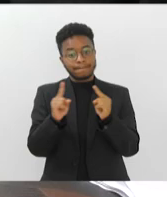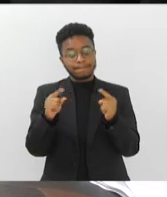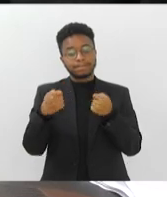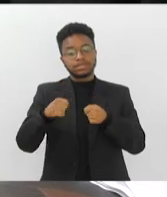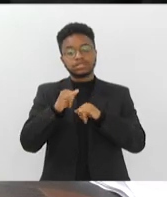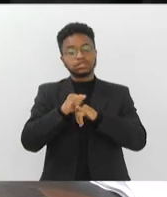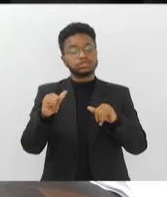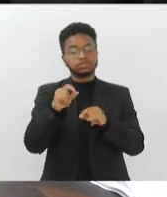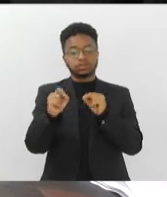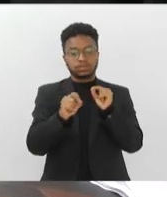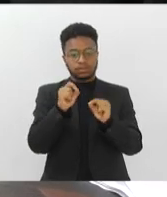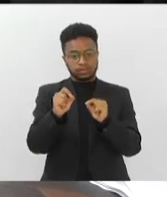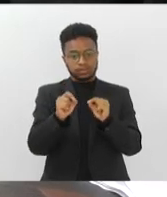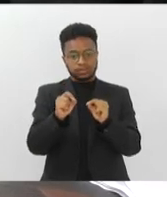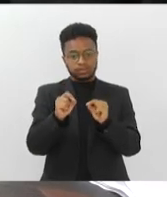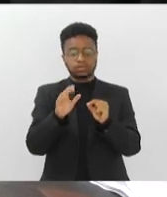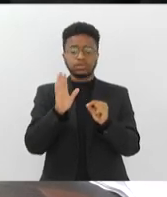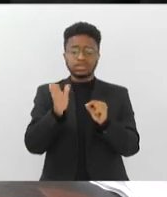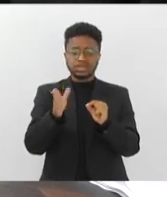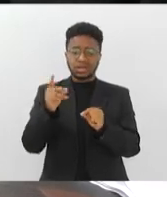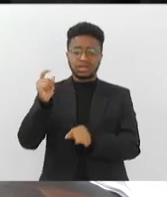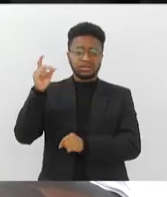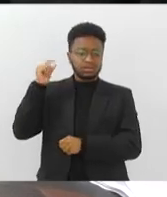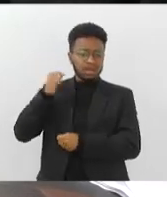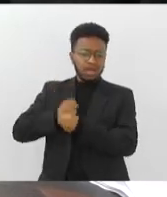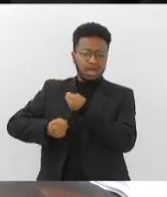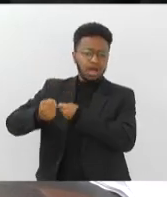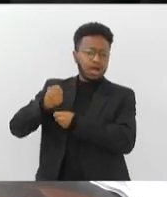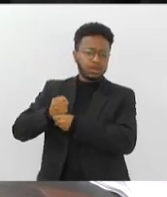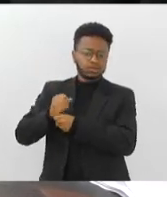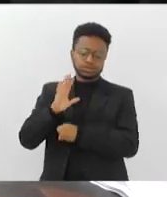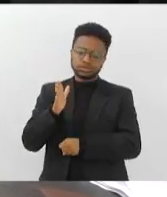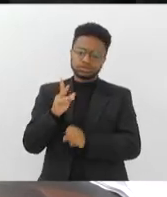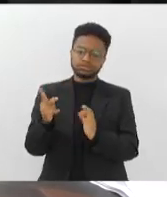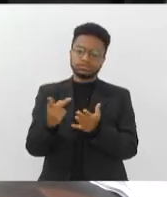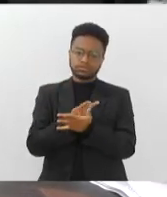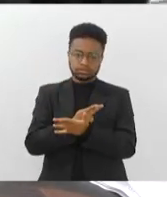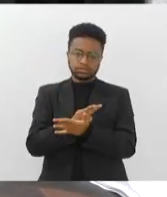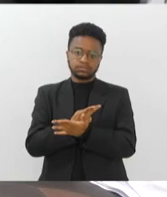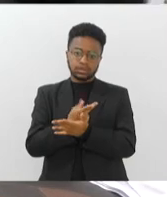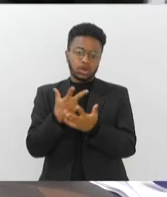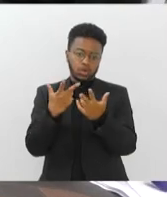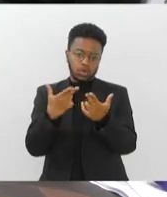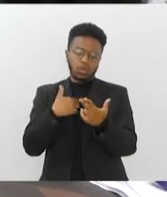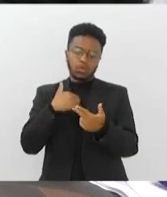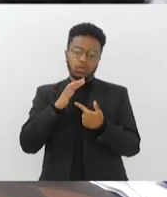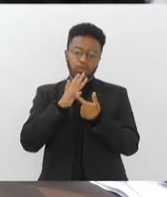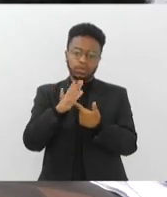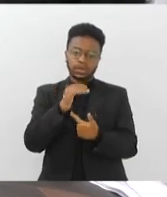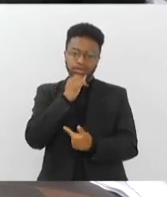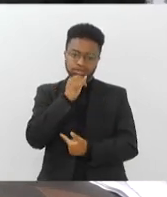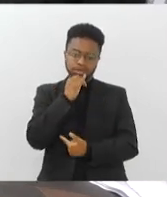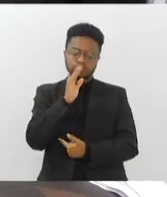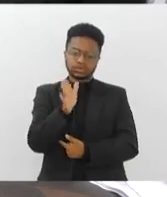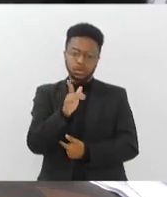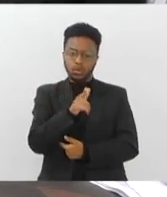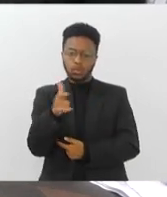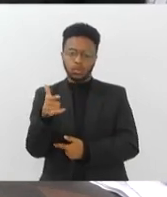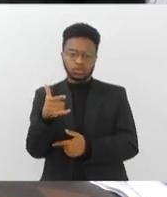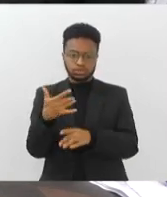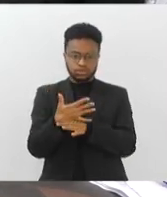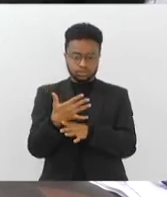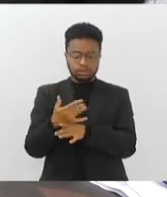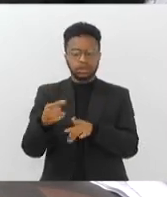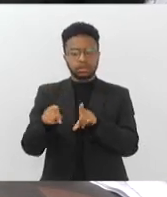primeiro, que já acontece isso há muitos anos, como esse exemplo que eu dei de Adrianópolis. Segundo, tem uma